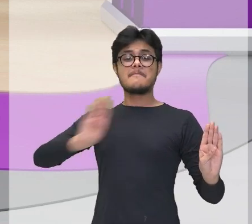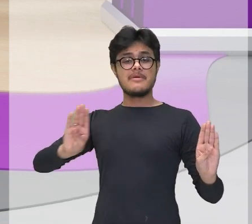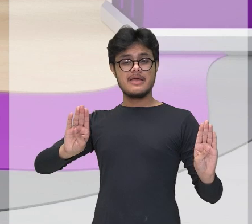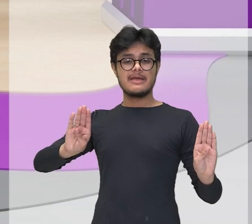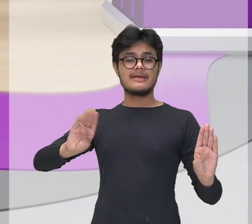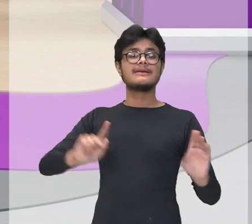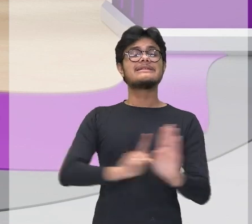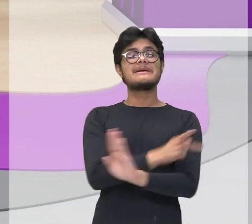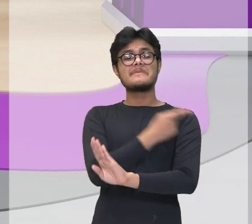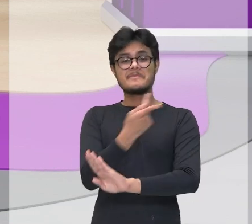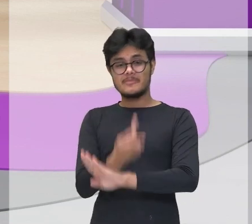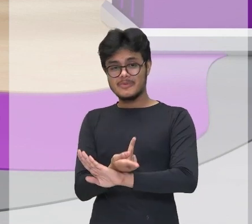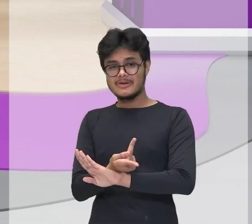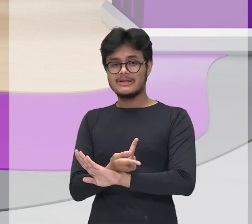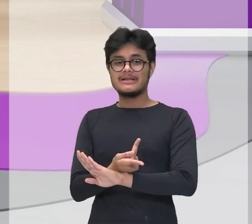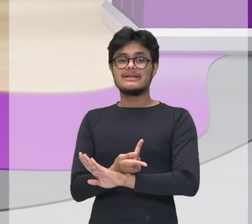ser